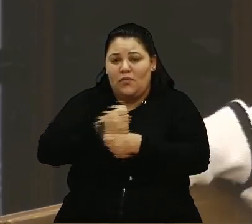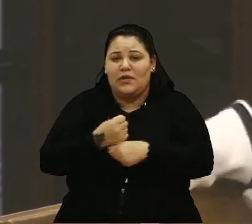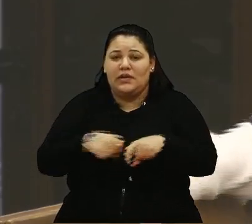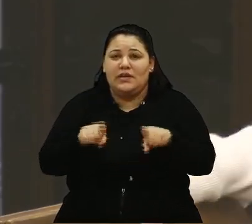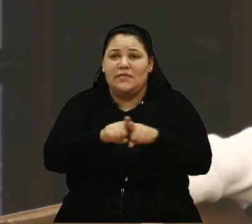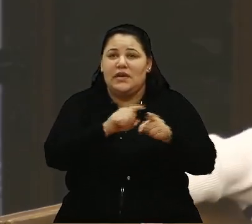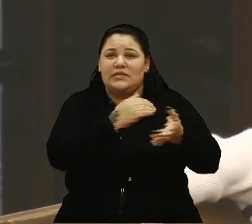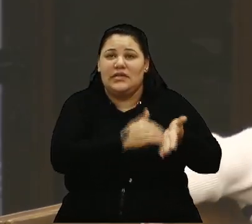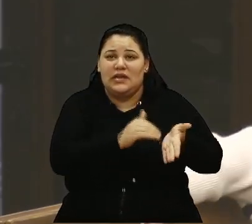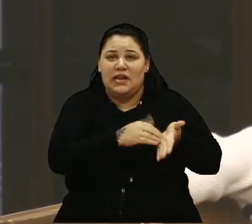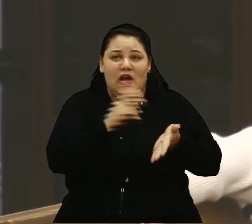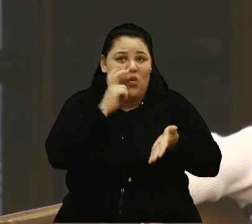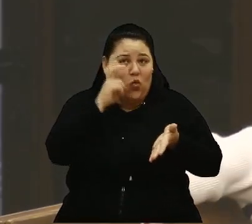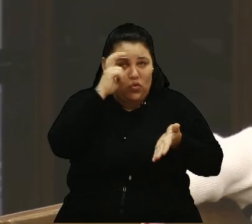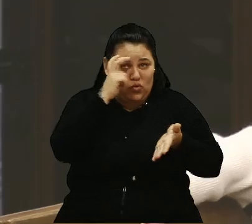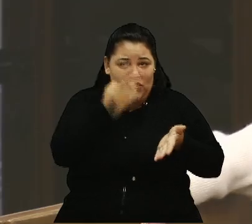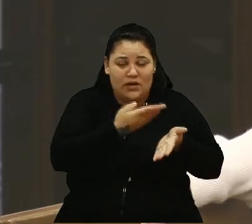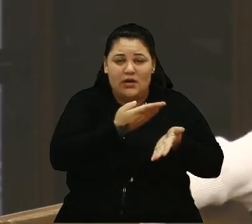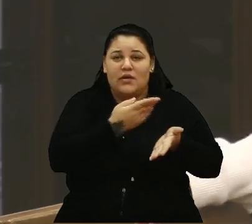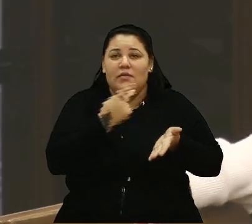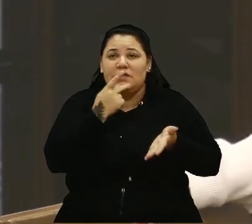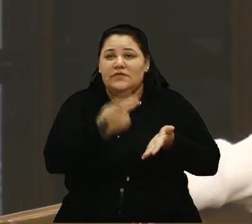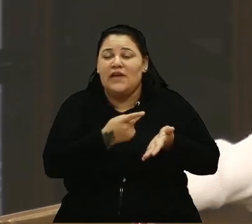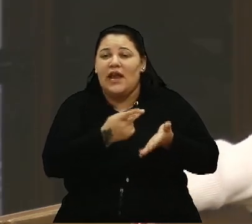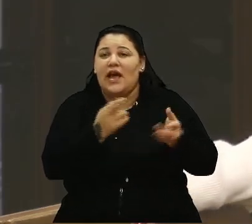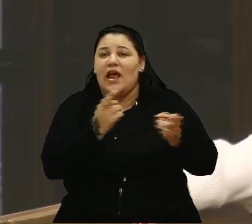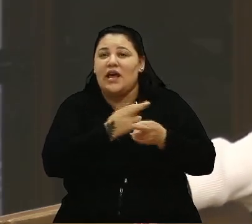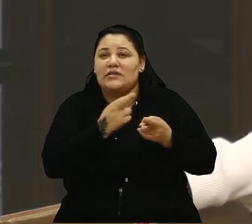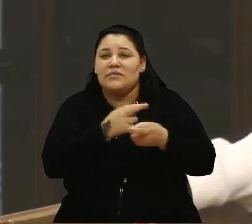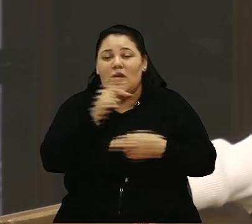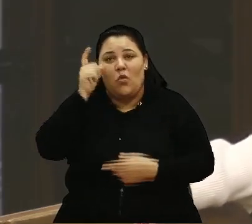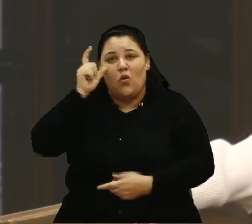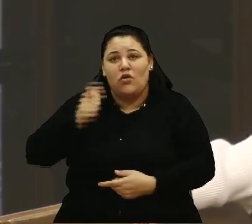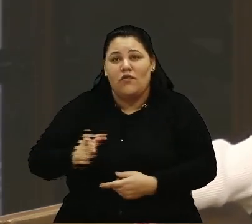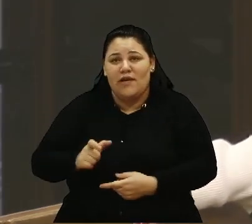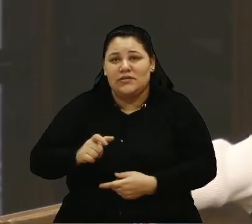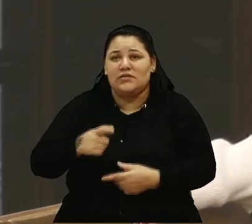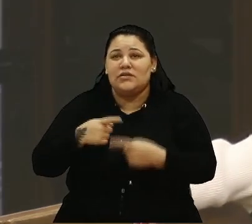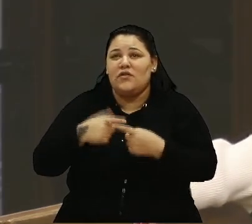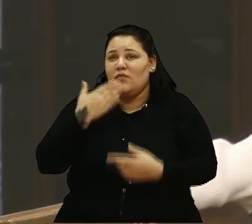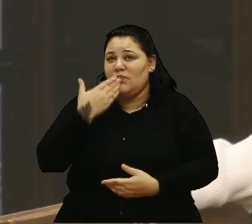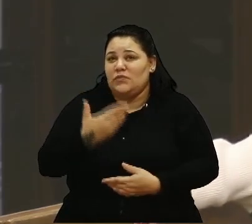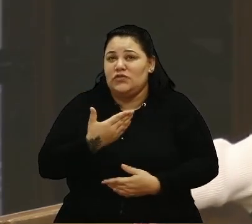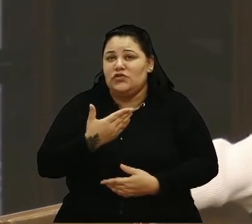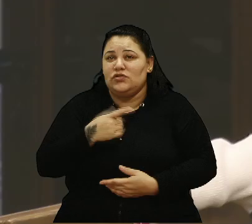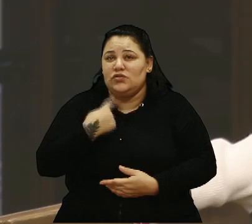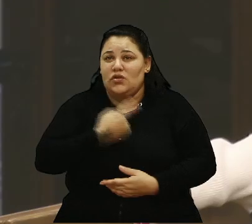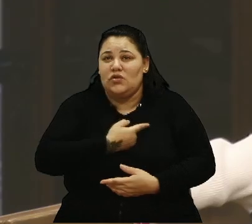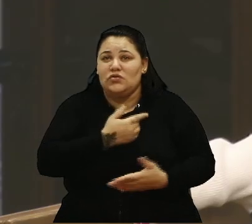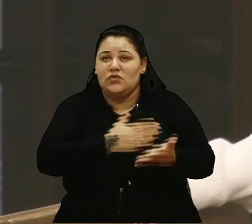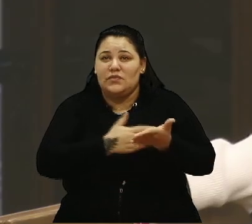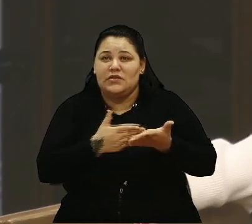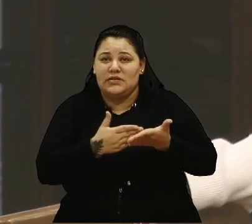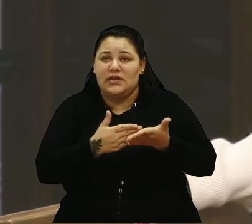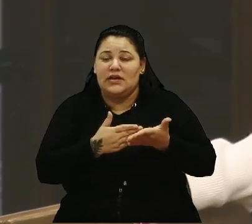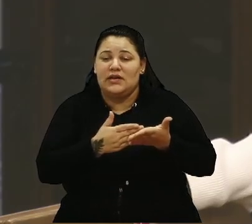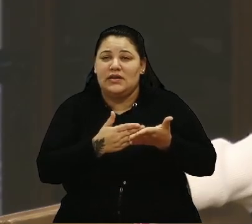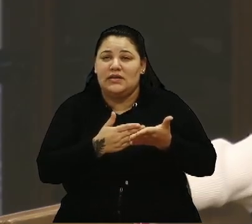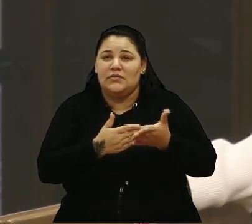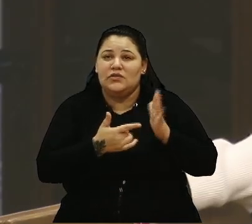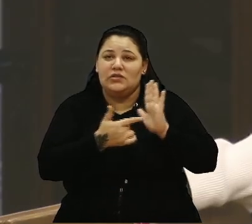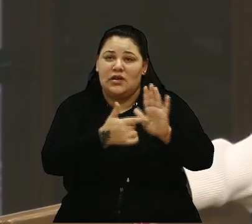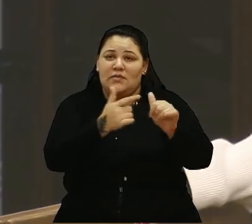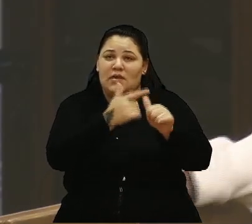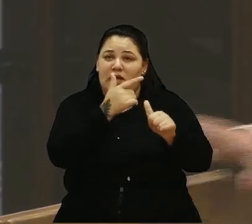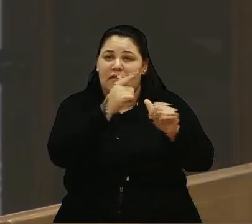de Cultura para a gente falar sobre a questão do Ordovás. E aqui eu peço que, para a gente iniciar, mostre a primeira foto, a